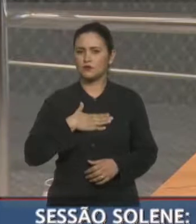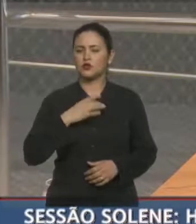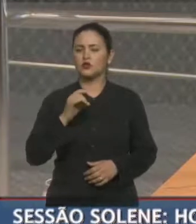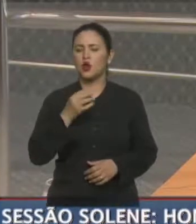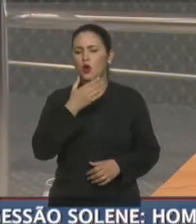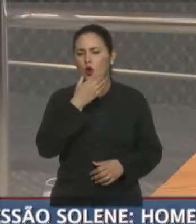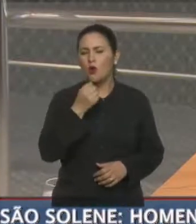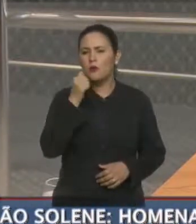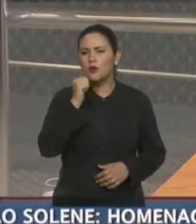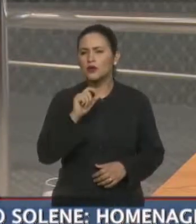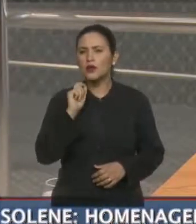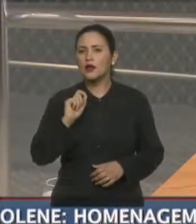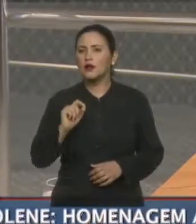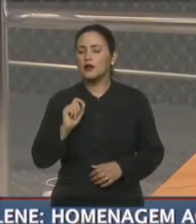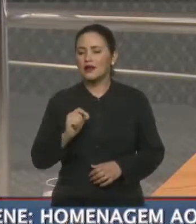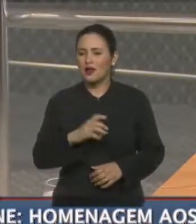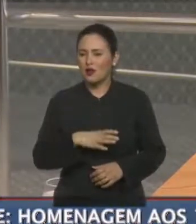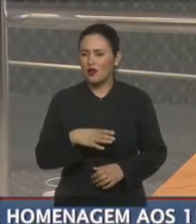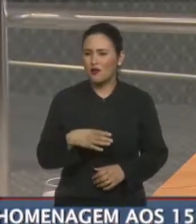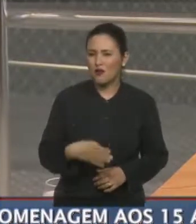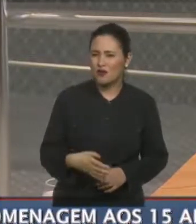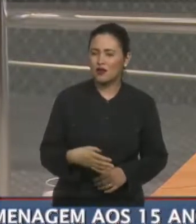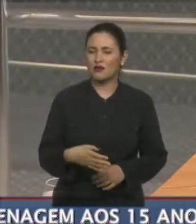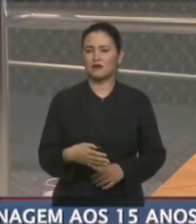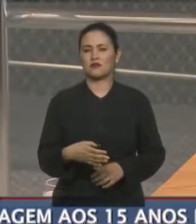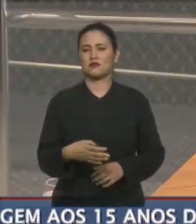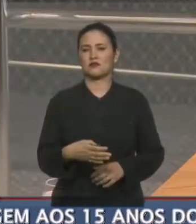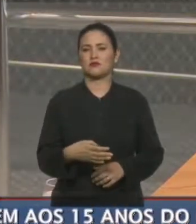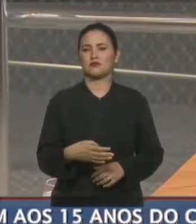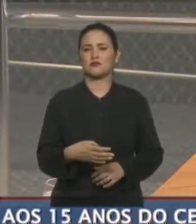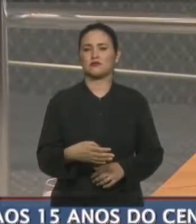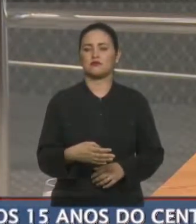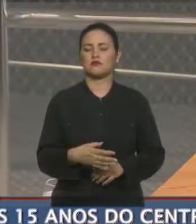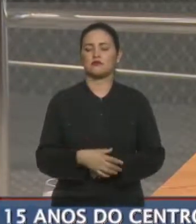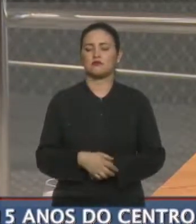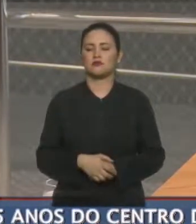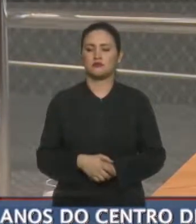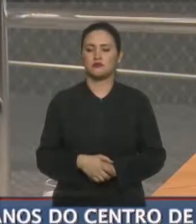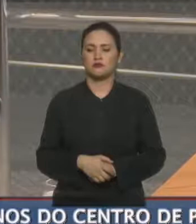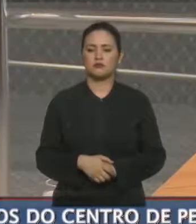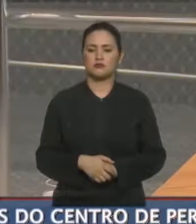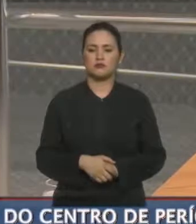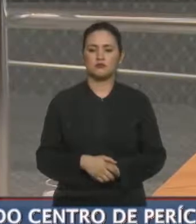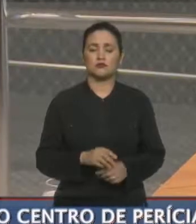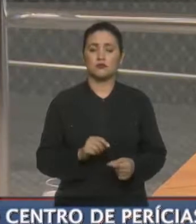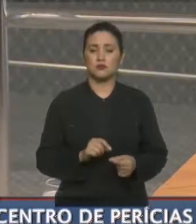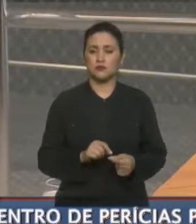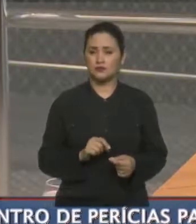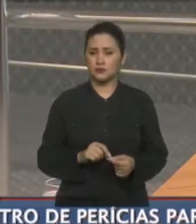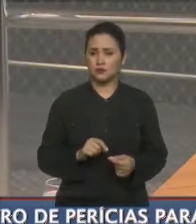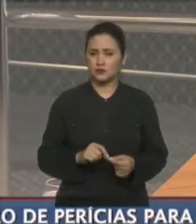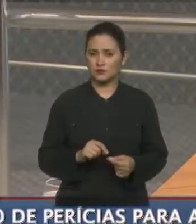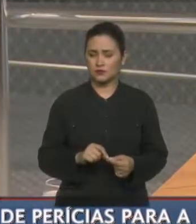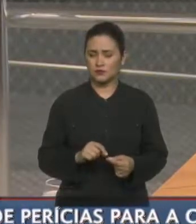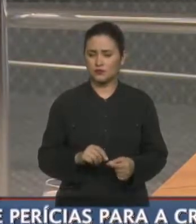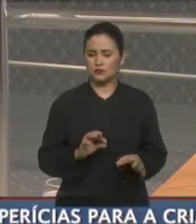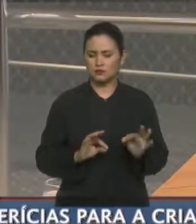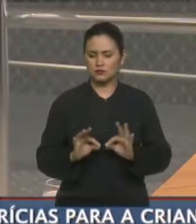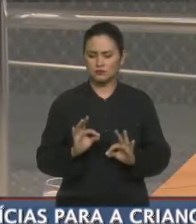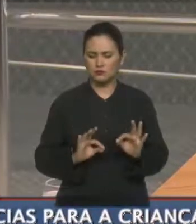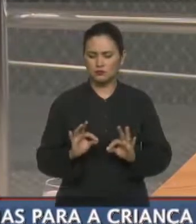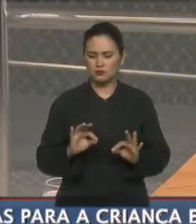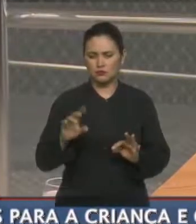mulheres que bravamente, que abnegadamente, que competentemente o fazem construir a cada